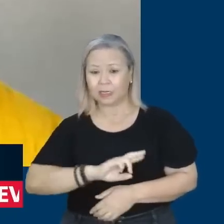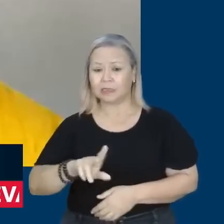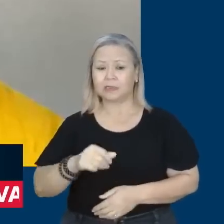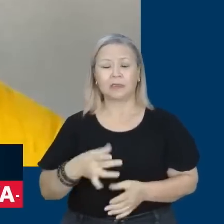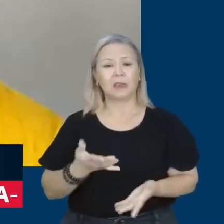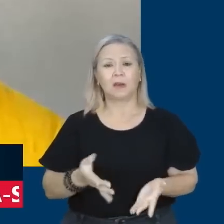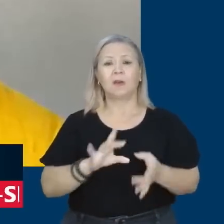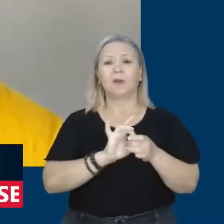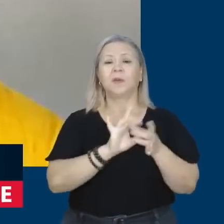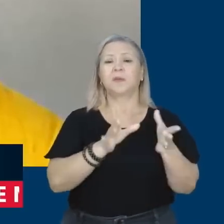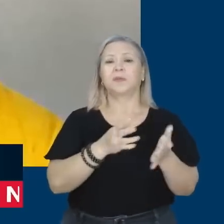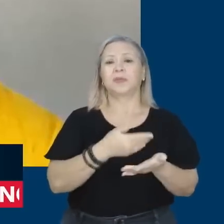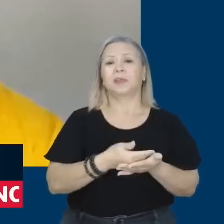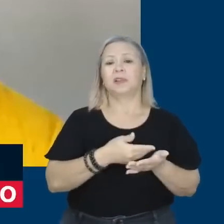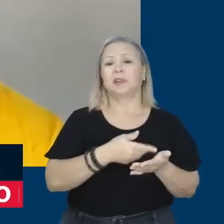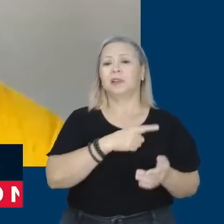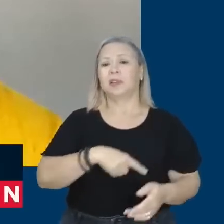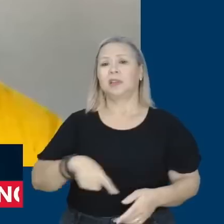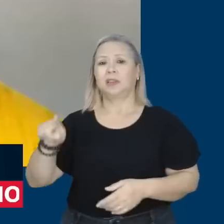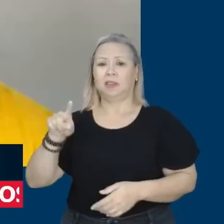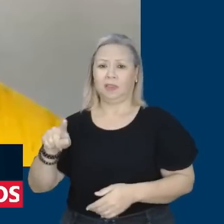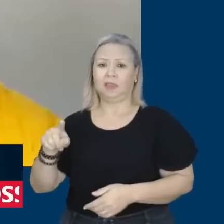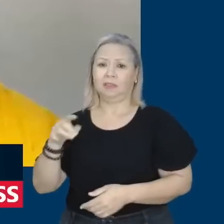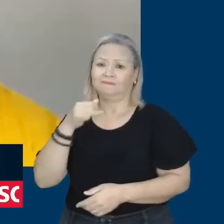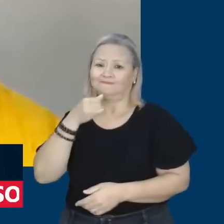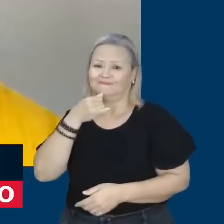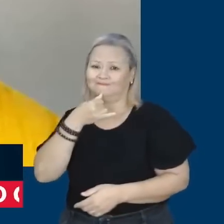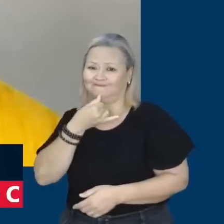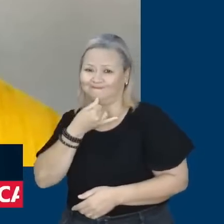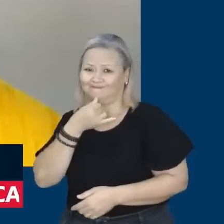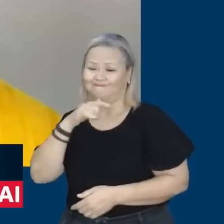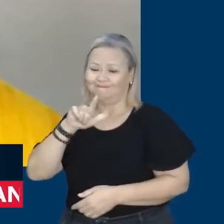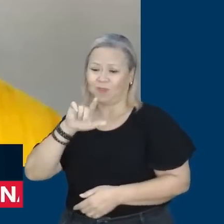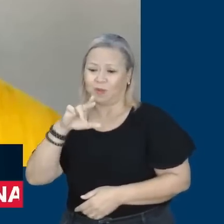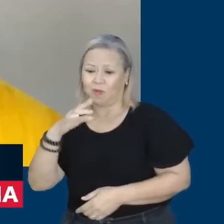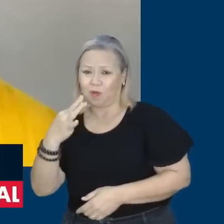ele ir no velório do seu irmão.